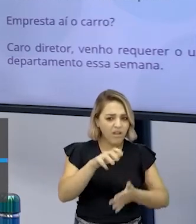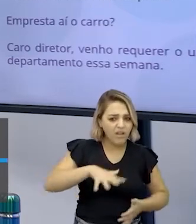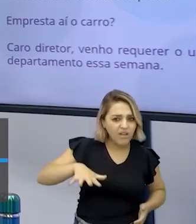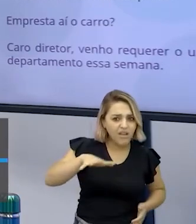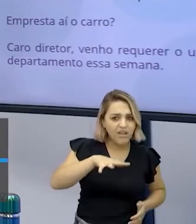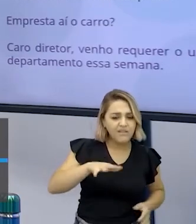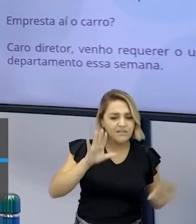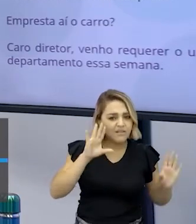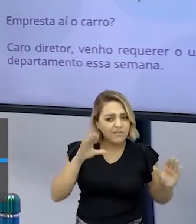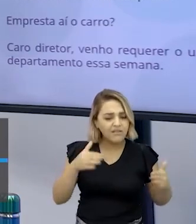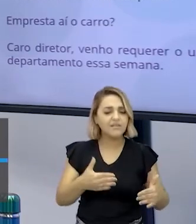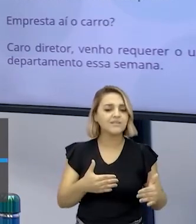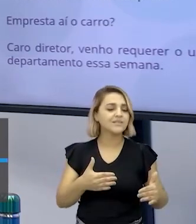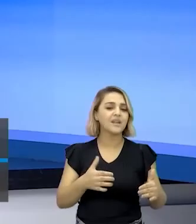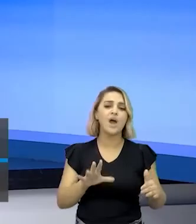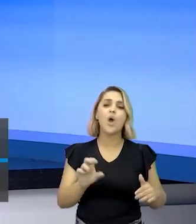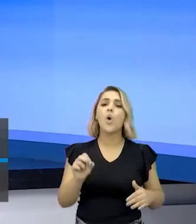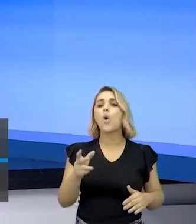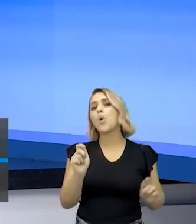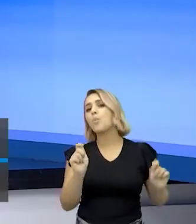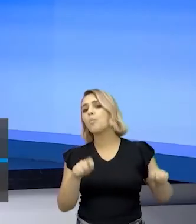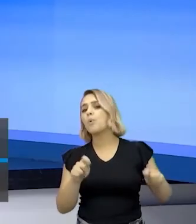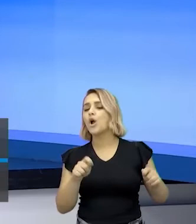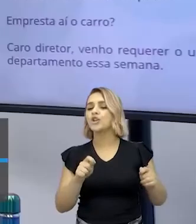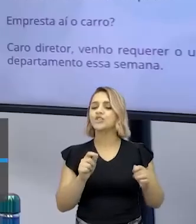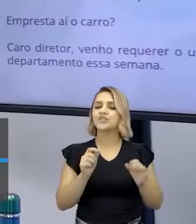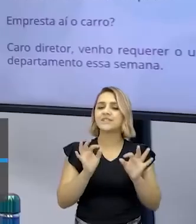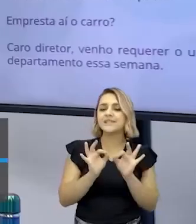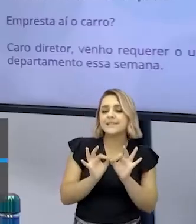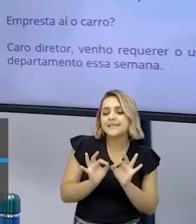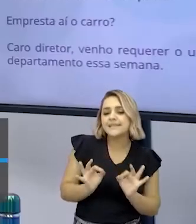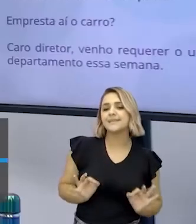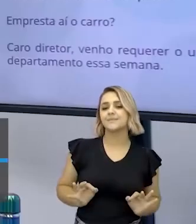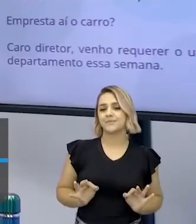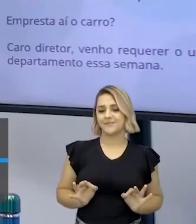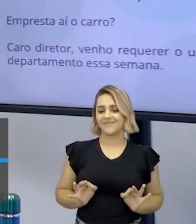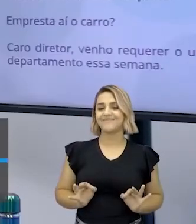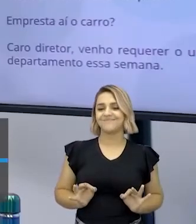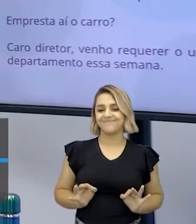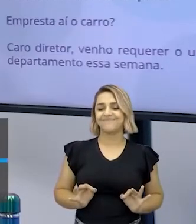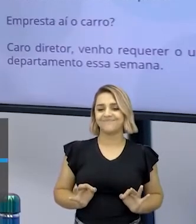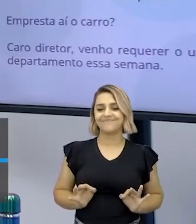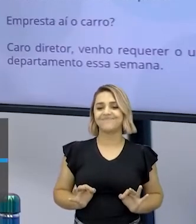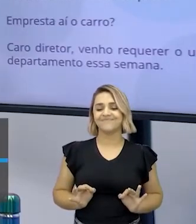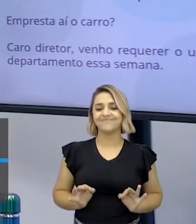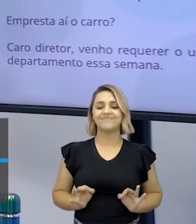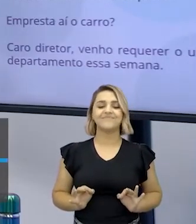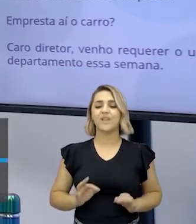poderia simplificar, né? Então, aqui que a gente fala da questão do... que não é